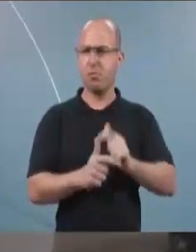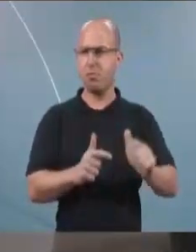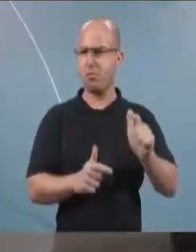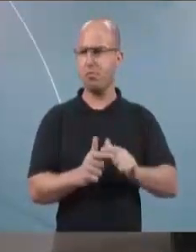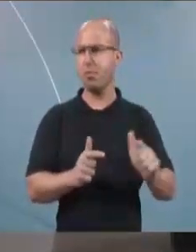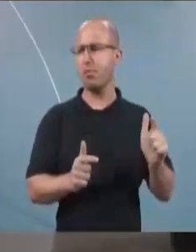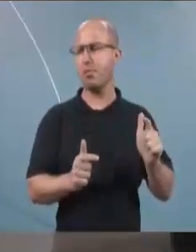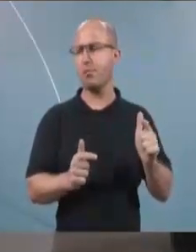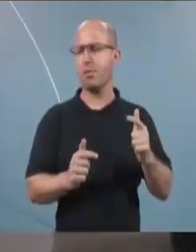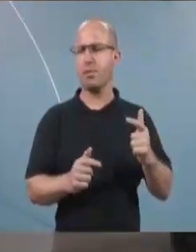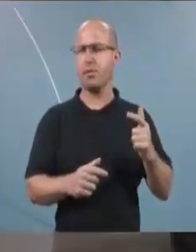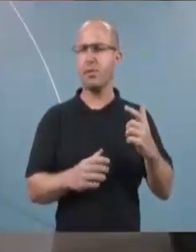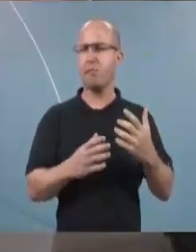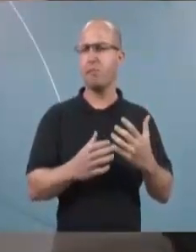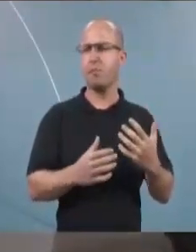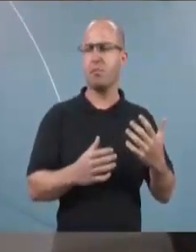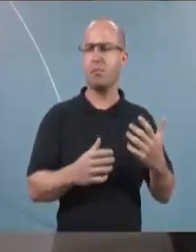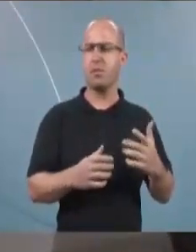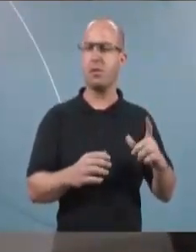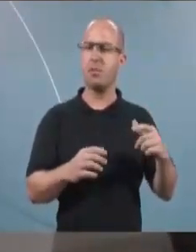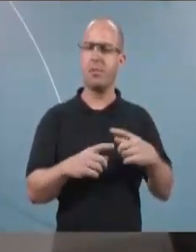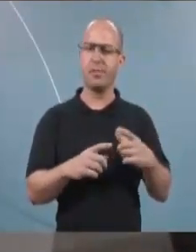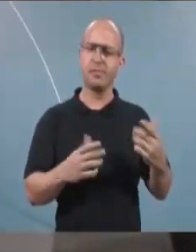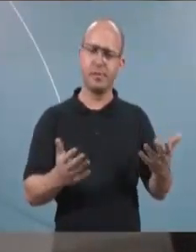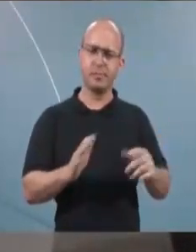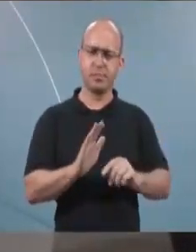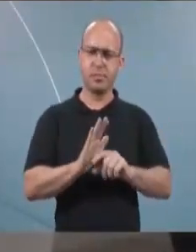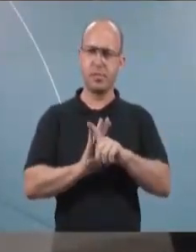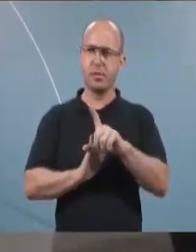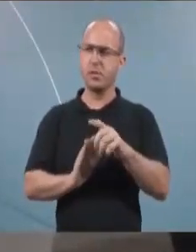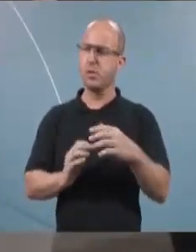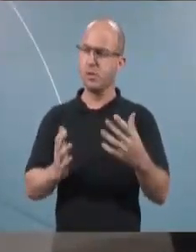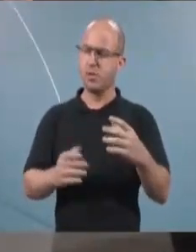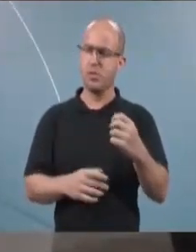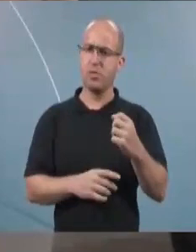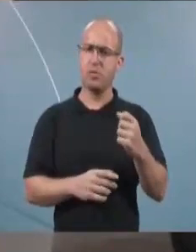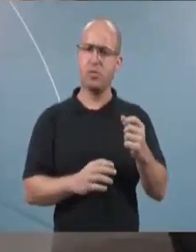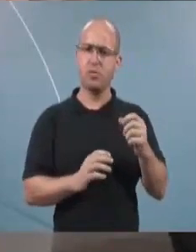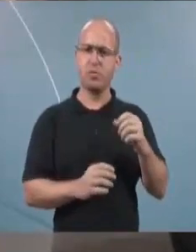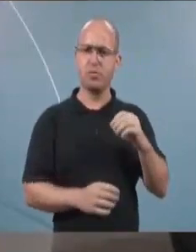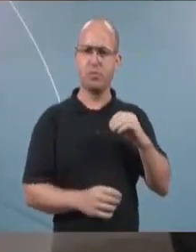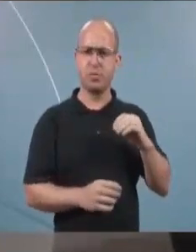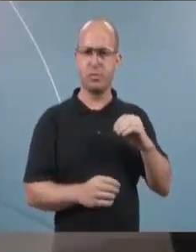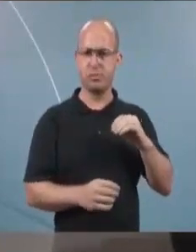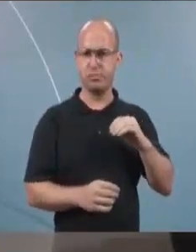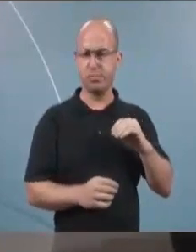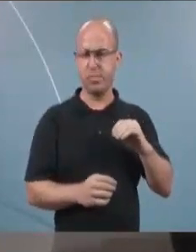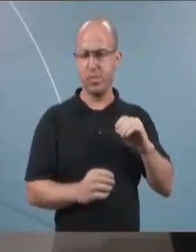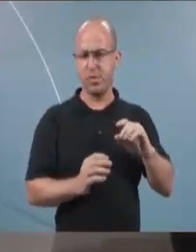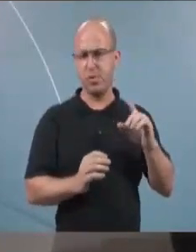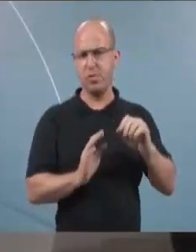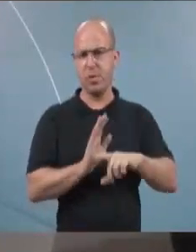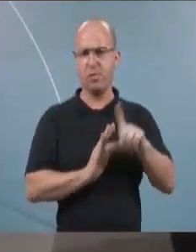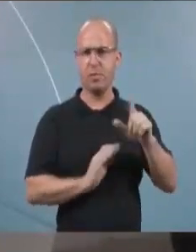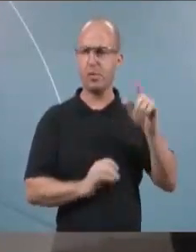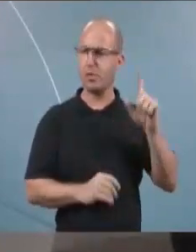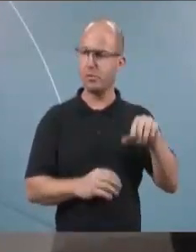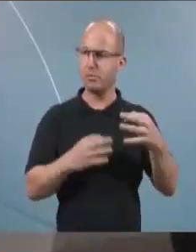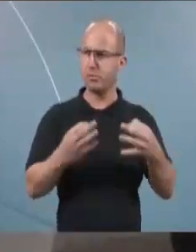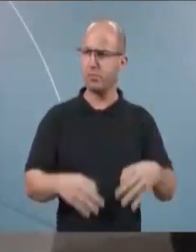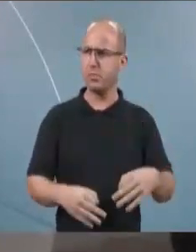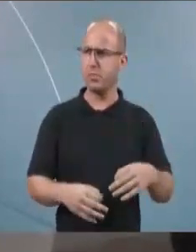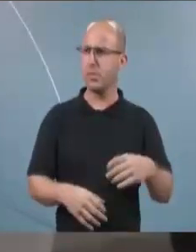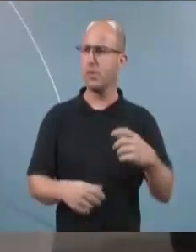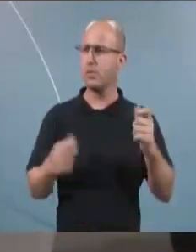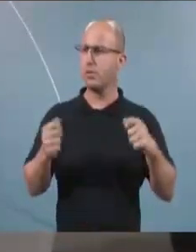não arando mais argumento não era correto para completar at porque eu precisaria senhor presidente